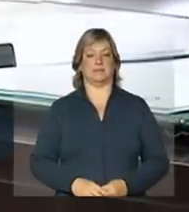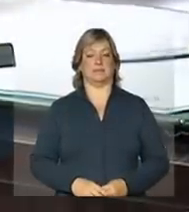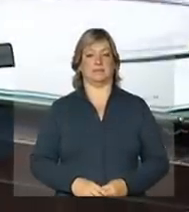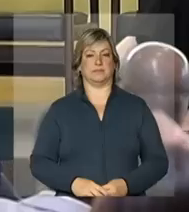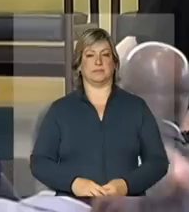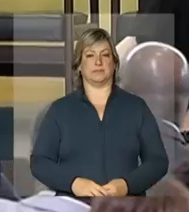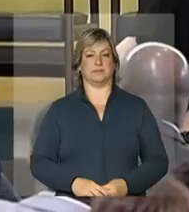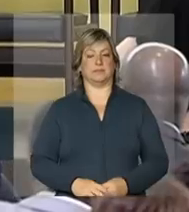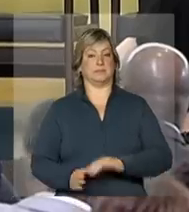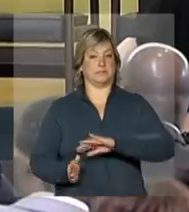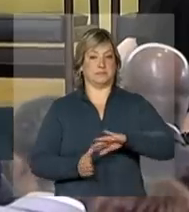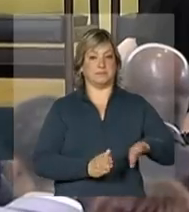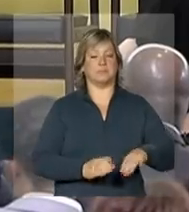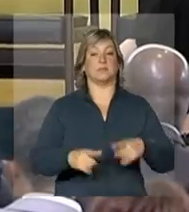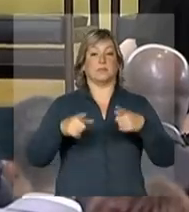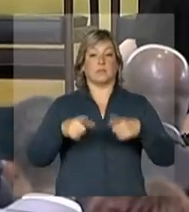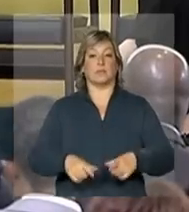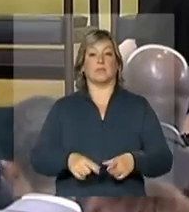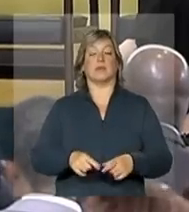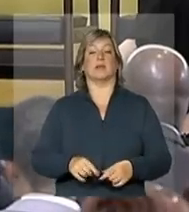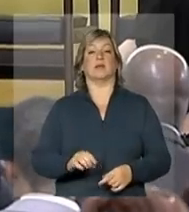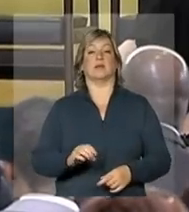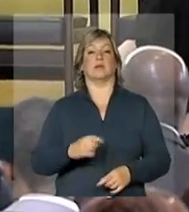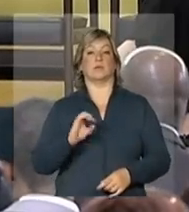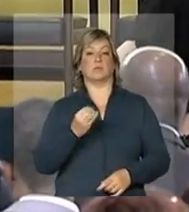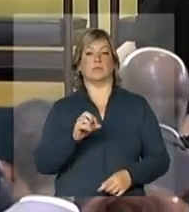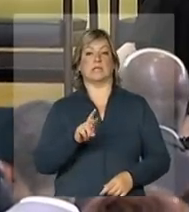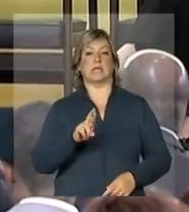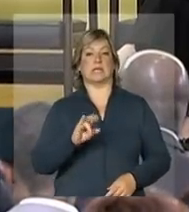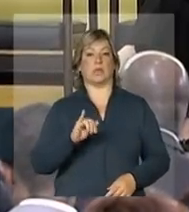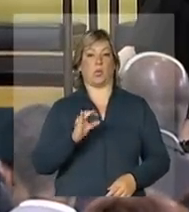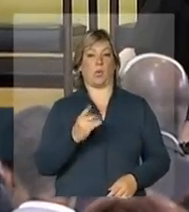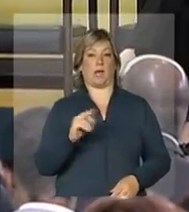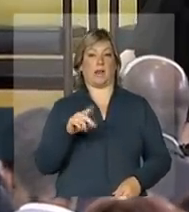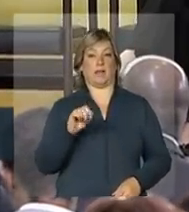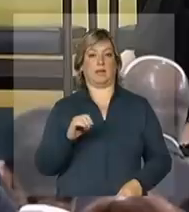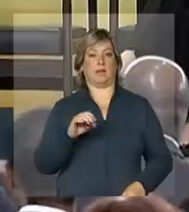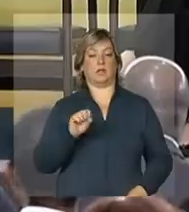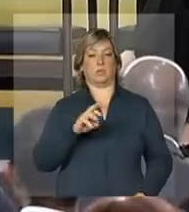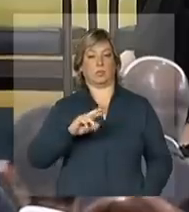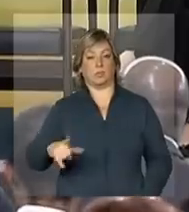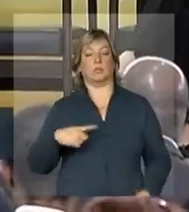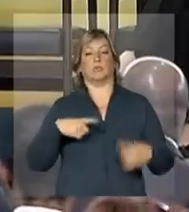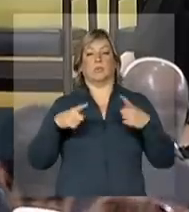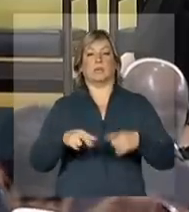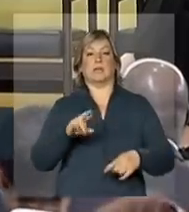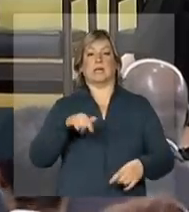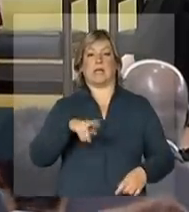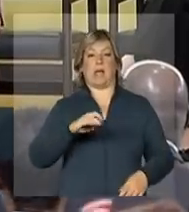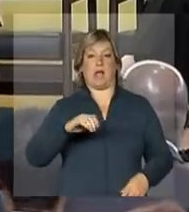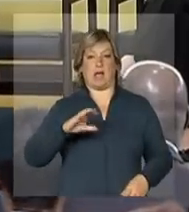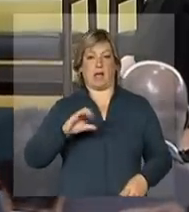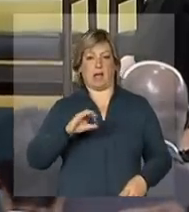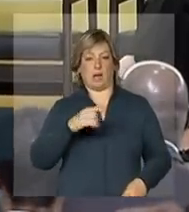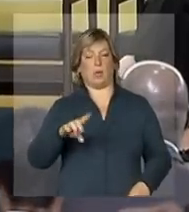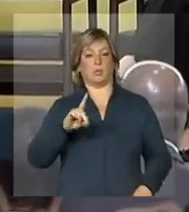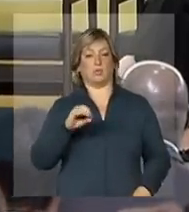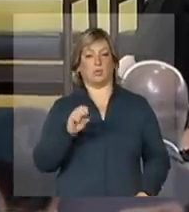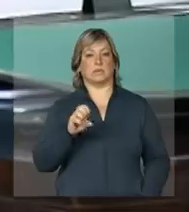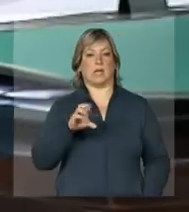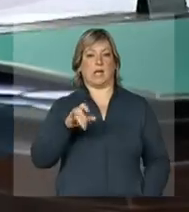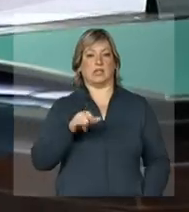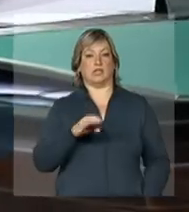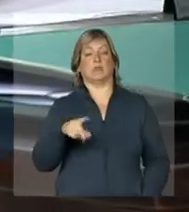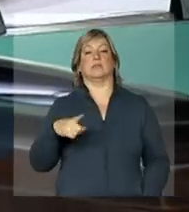Seabra do Rio Grande do Sul Rincão dos caixões município de jacuizinho e